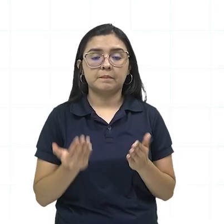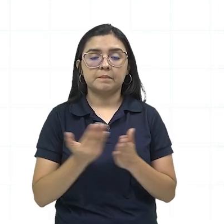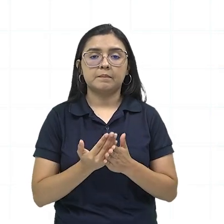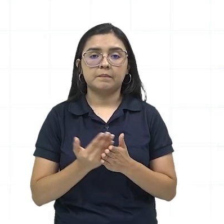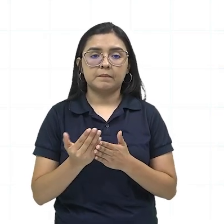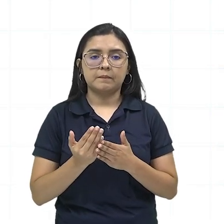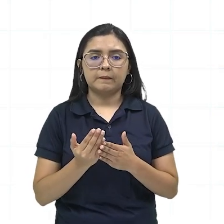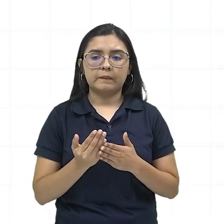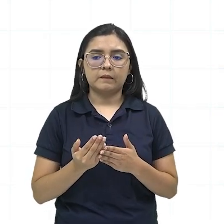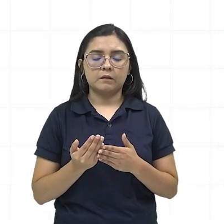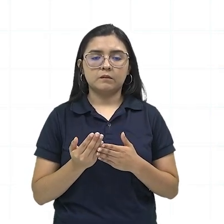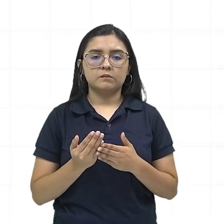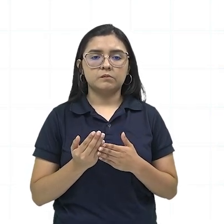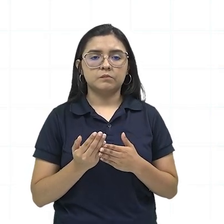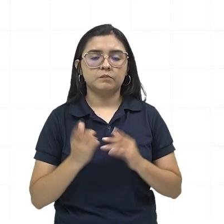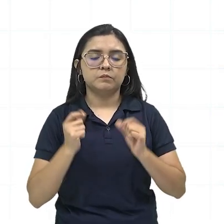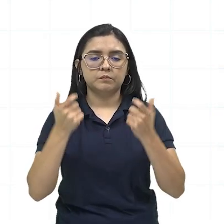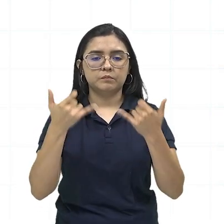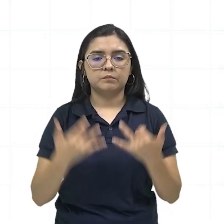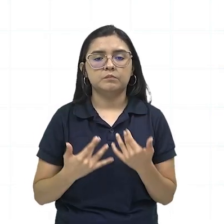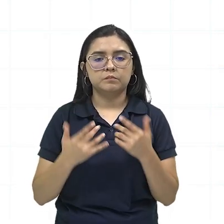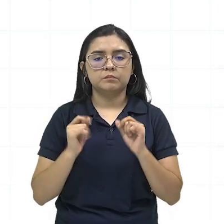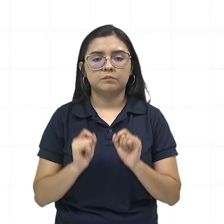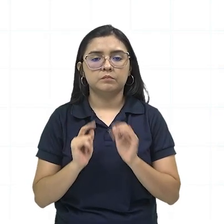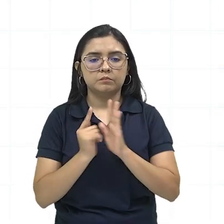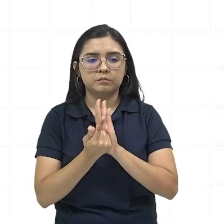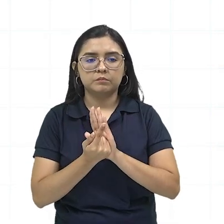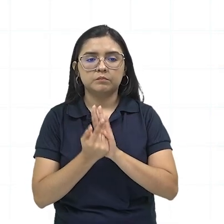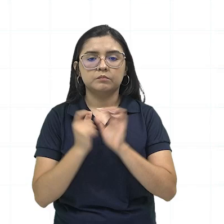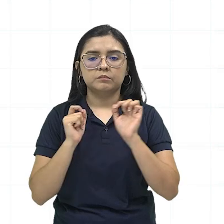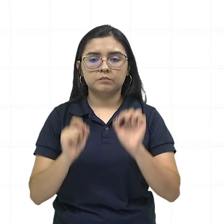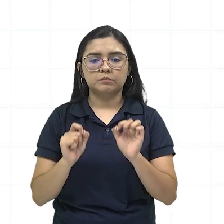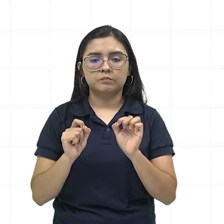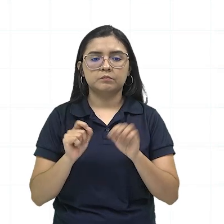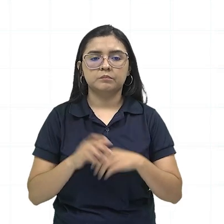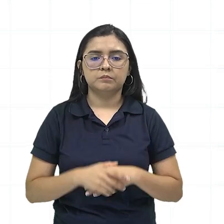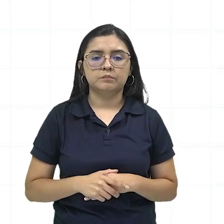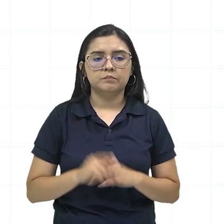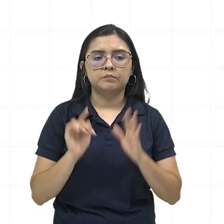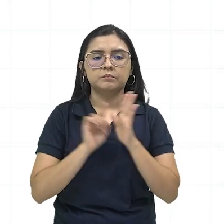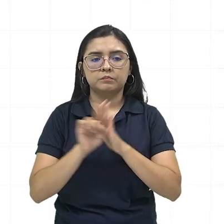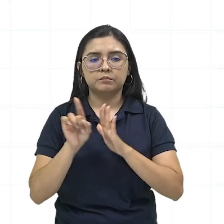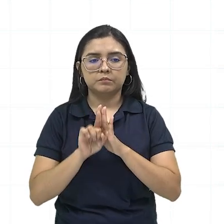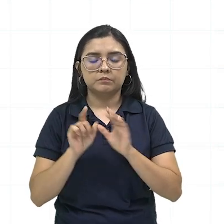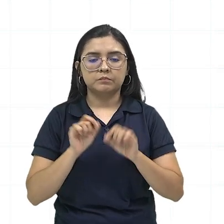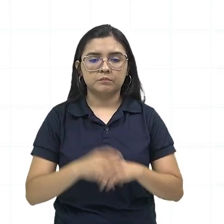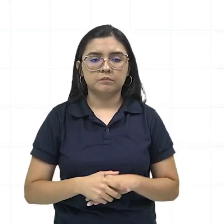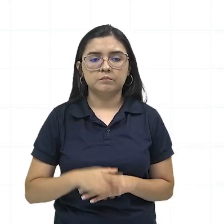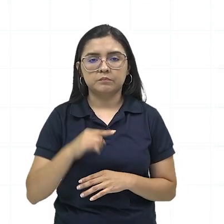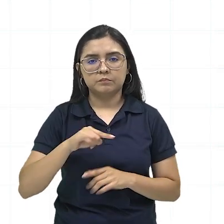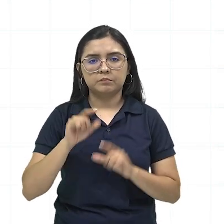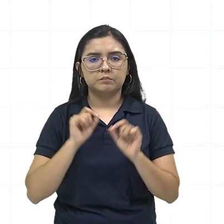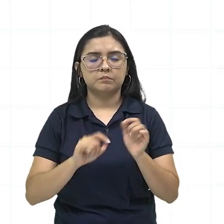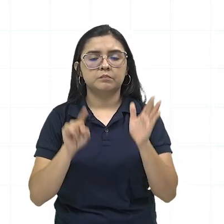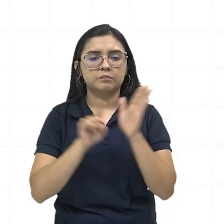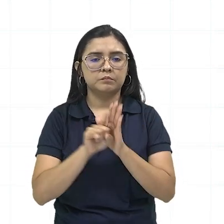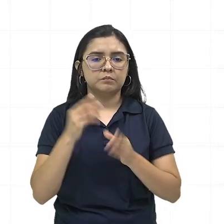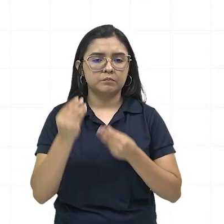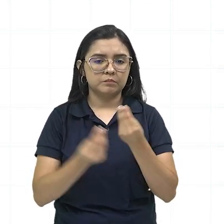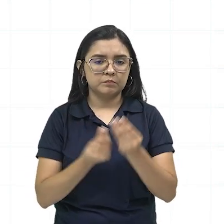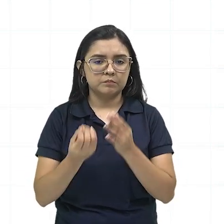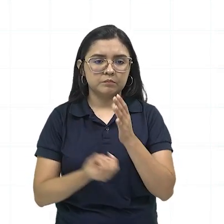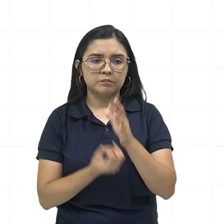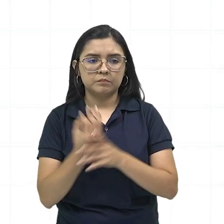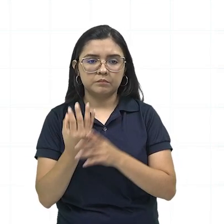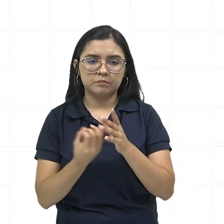após esse texto, a falar dos gêneros, com uma indagação. Então, você já se perguntou como são produzidos os textos que lemos em revistas